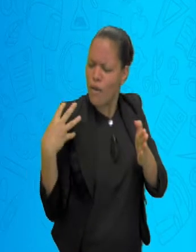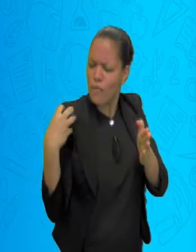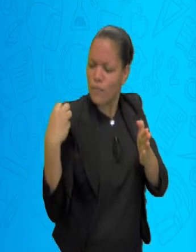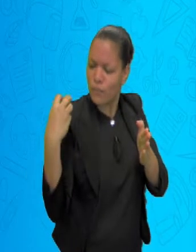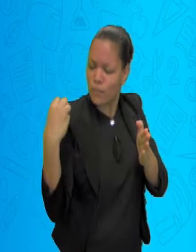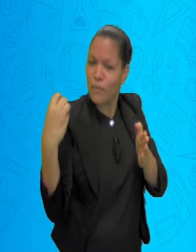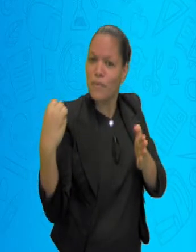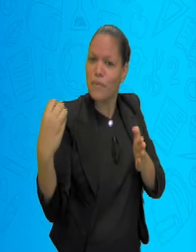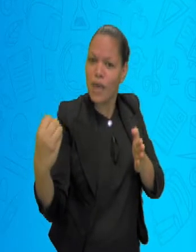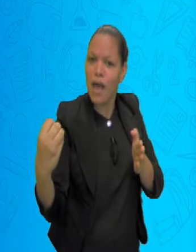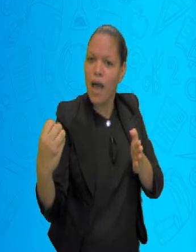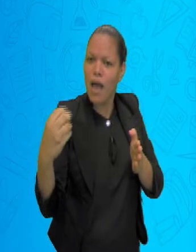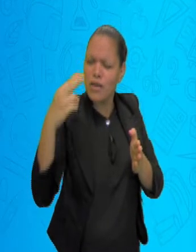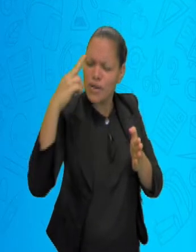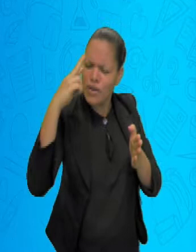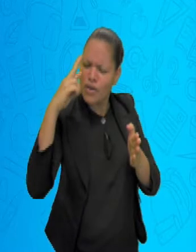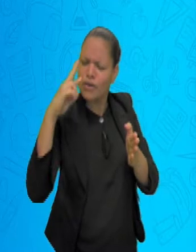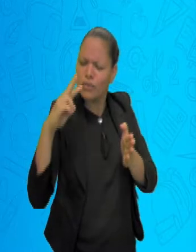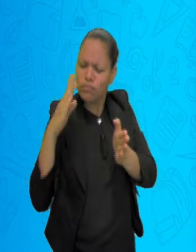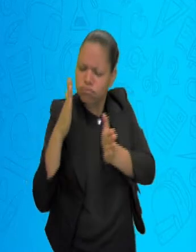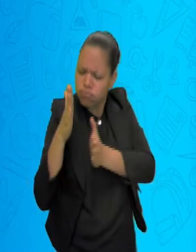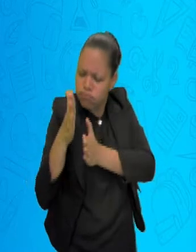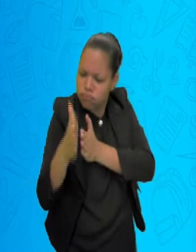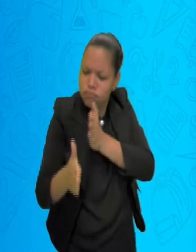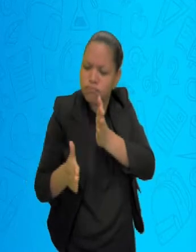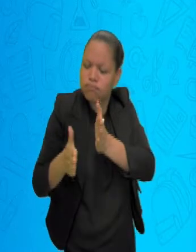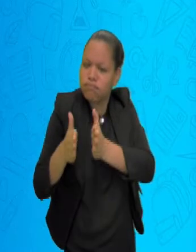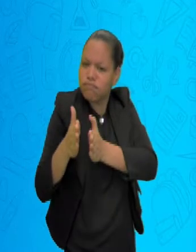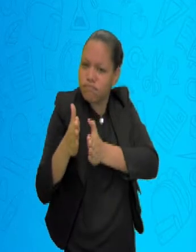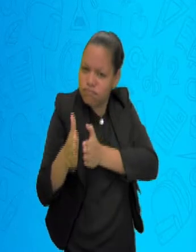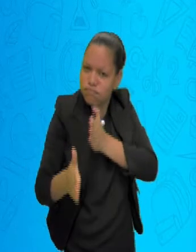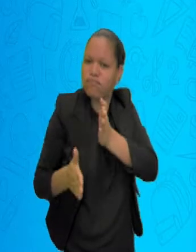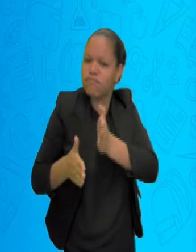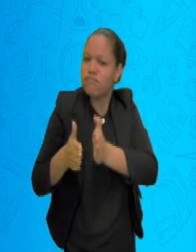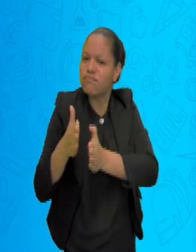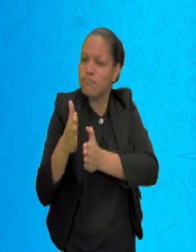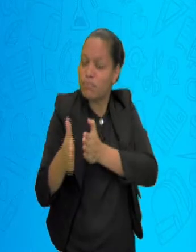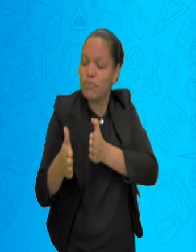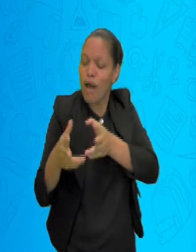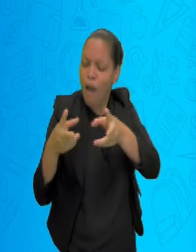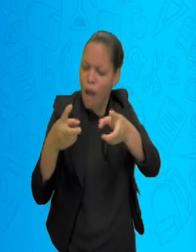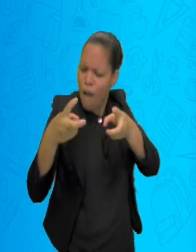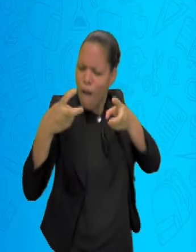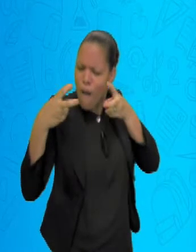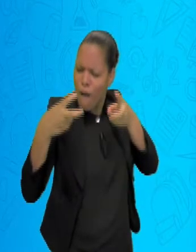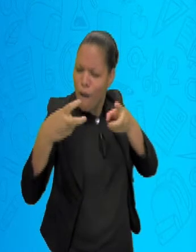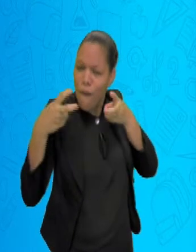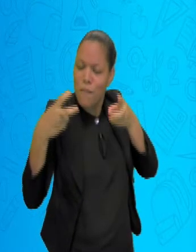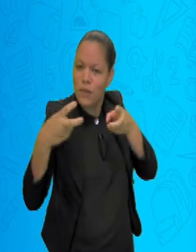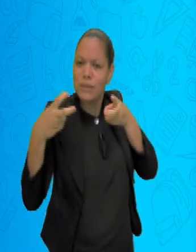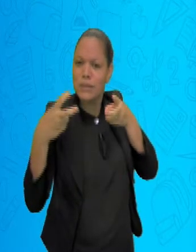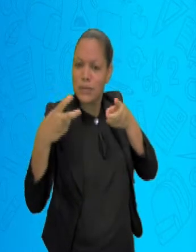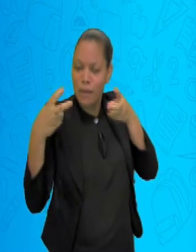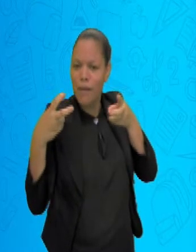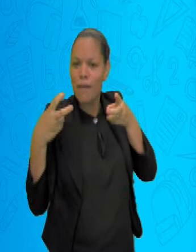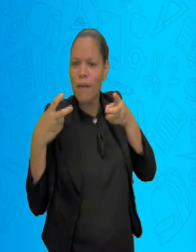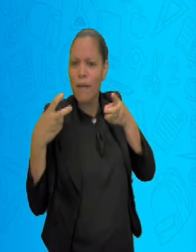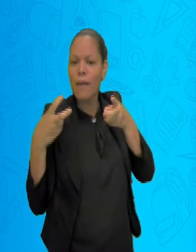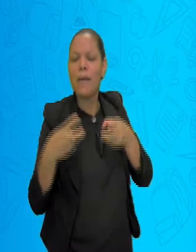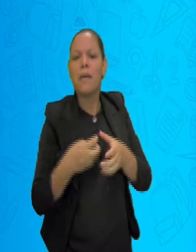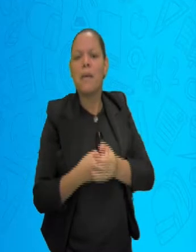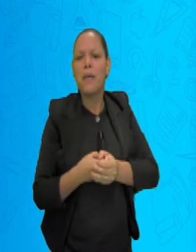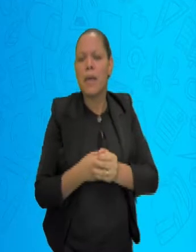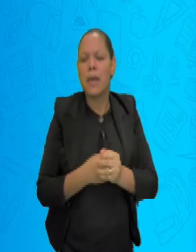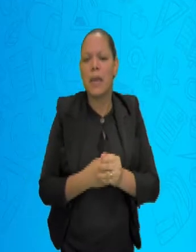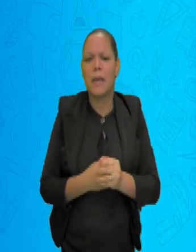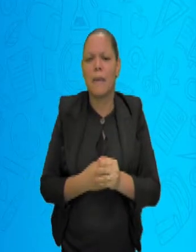passageiros, a gente consegue identificar ali na estação o mesmo trem que vai para Vitória e Belo Horizonte é